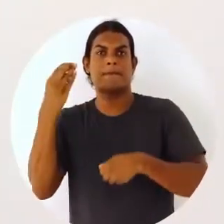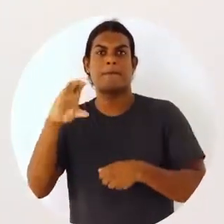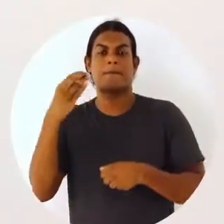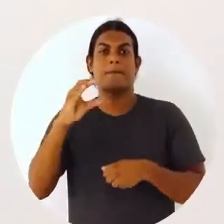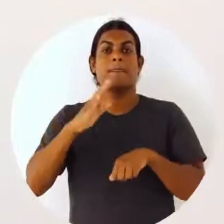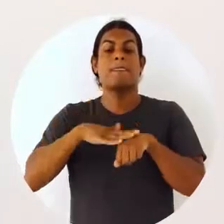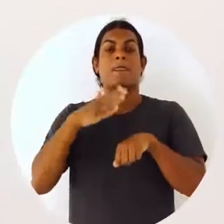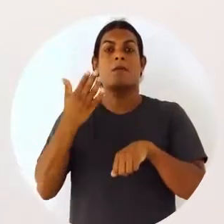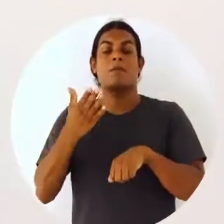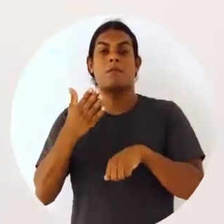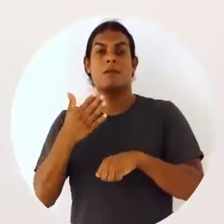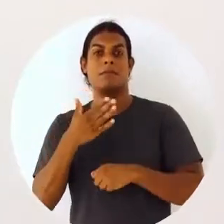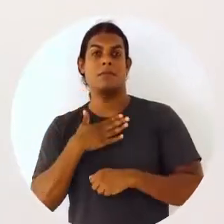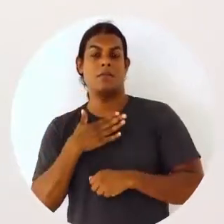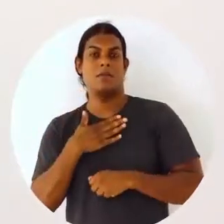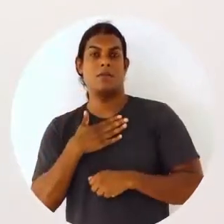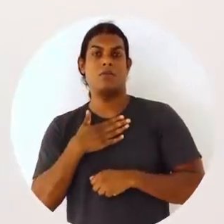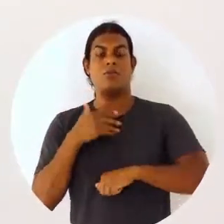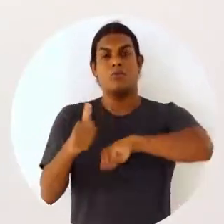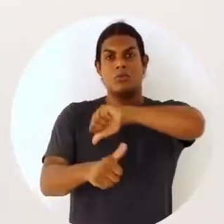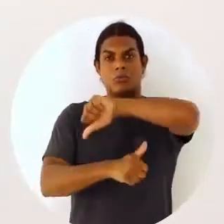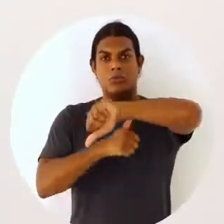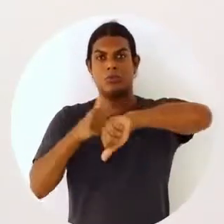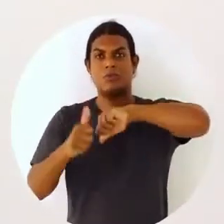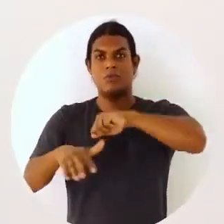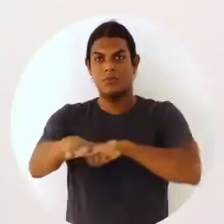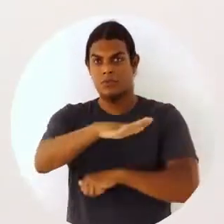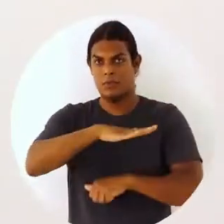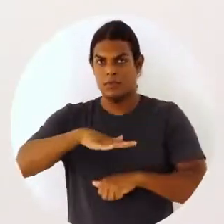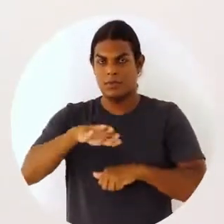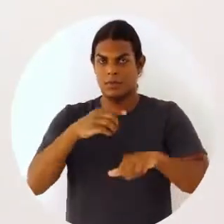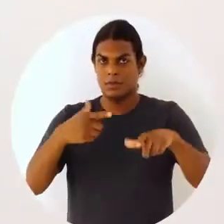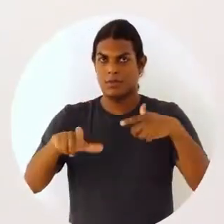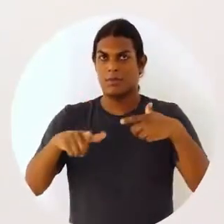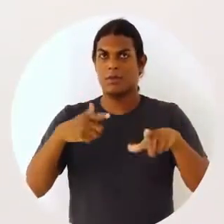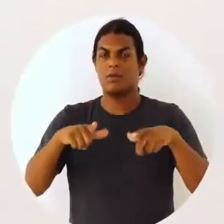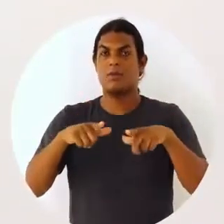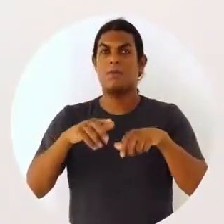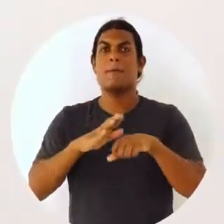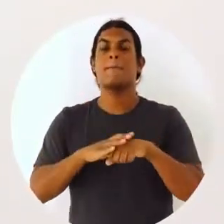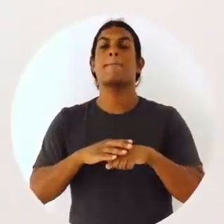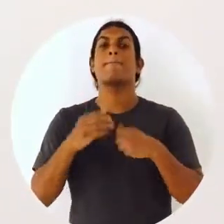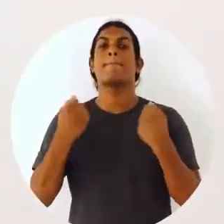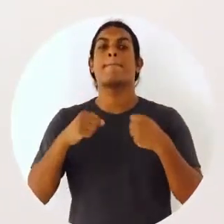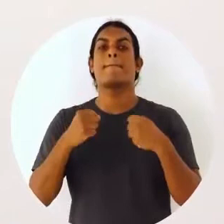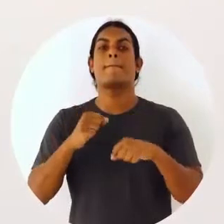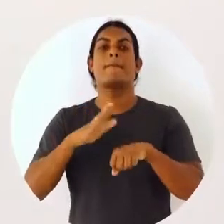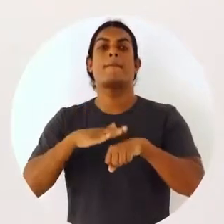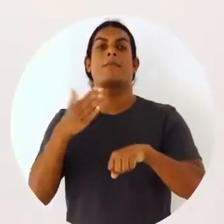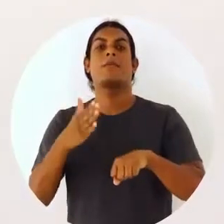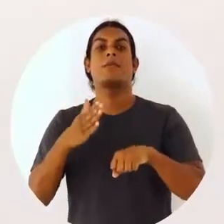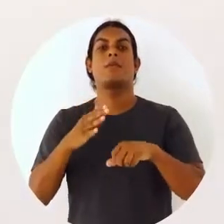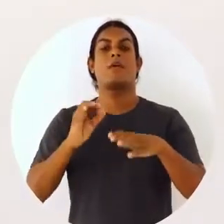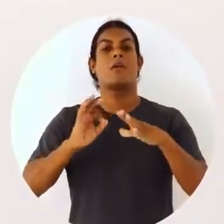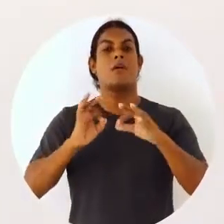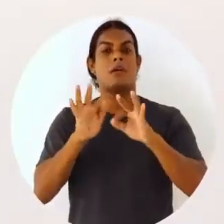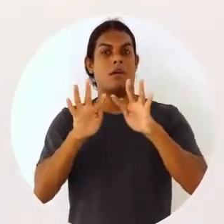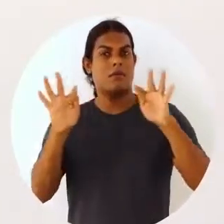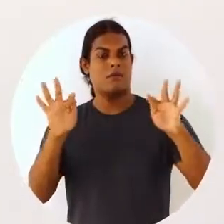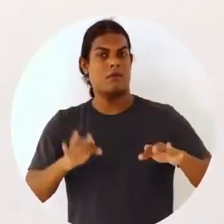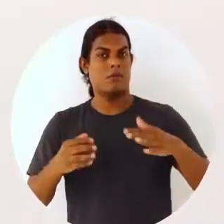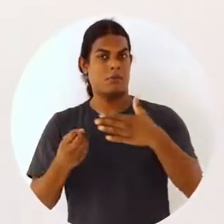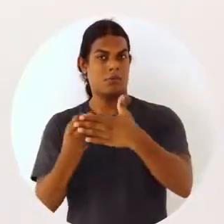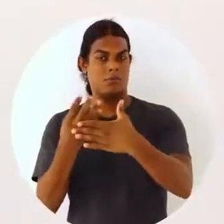eu possa modificar o meu ambiente para que possa melhorar o processo de trabalho, maior a